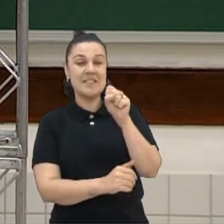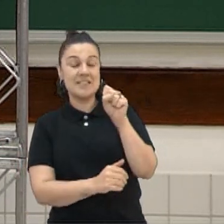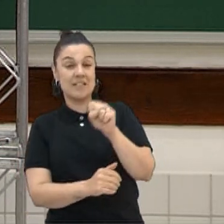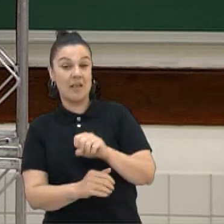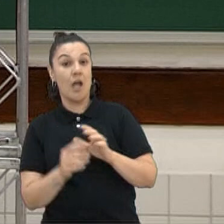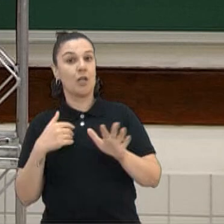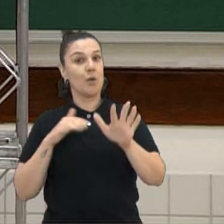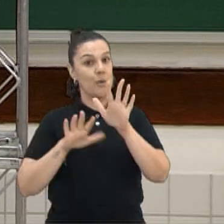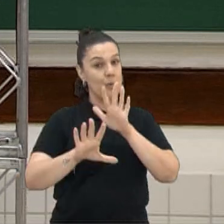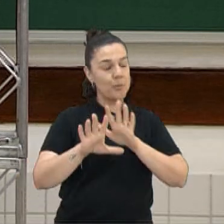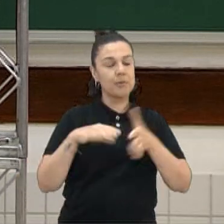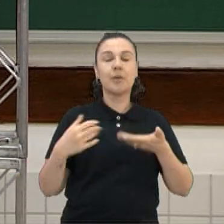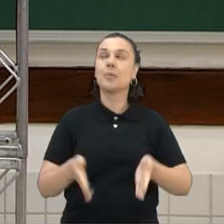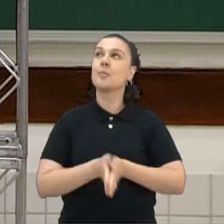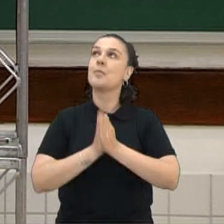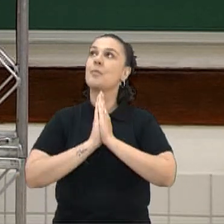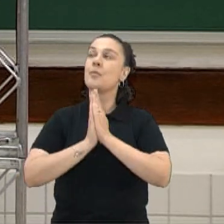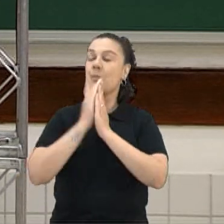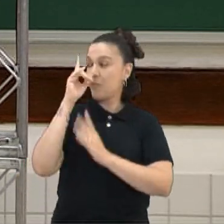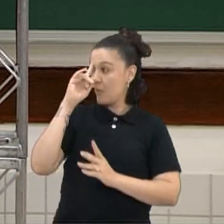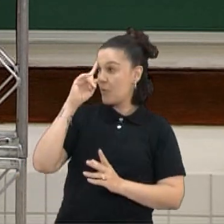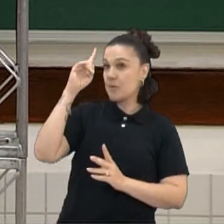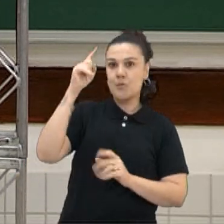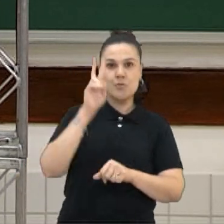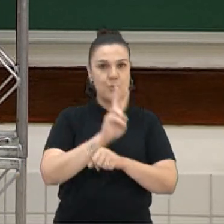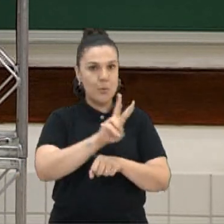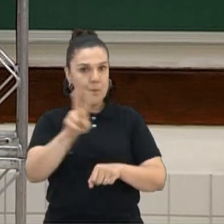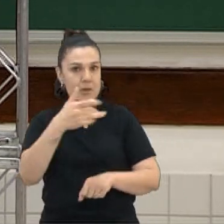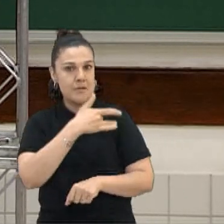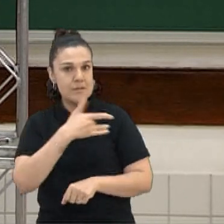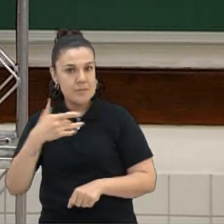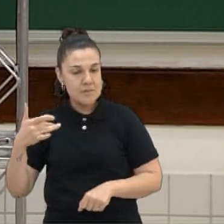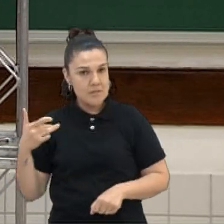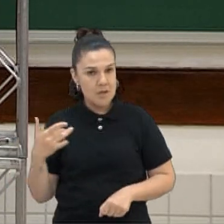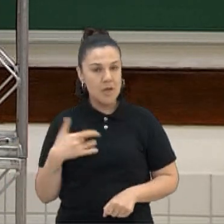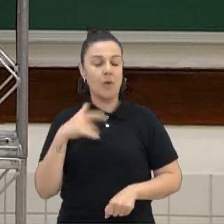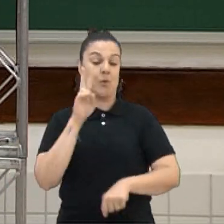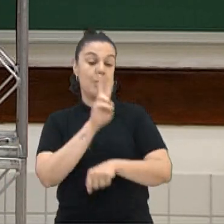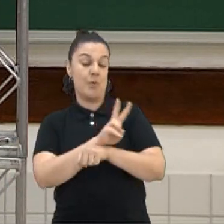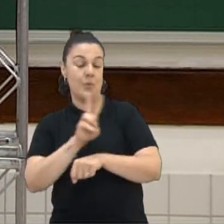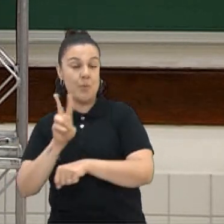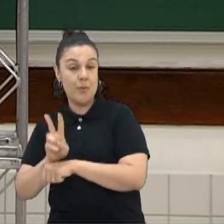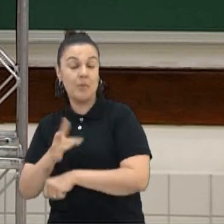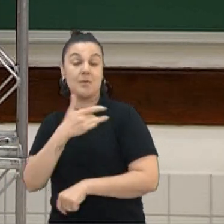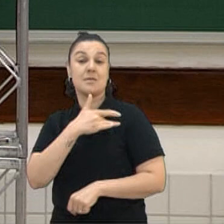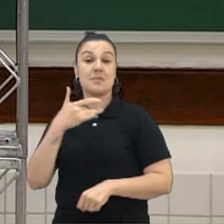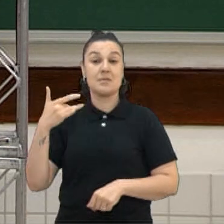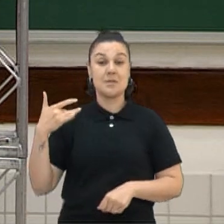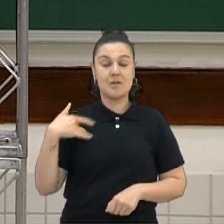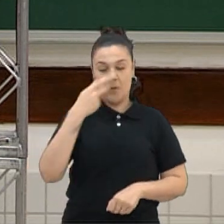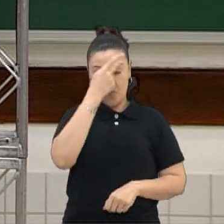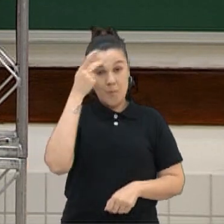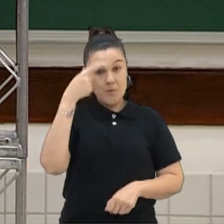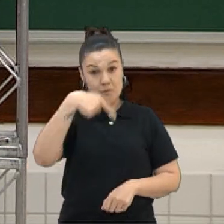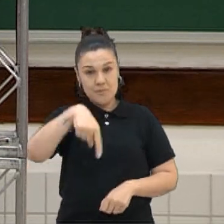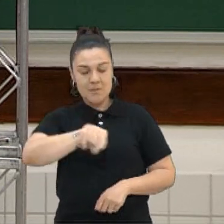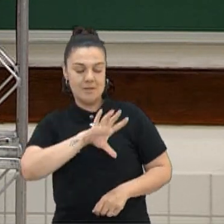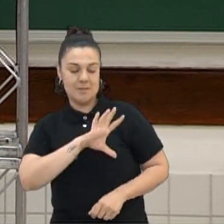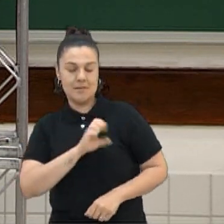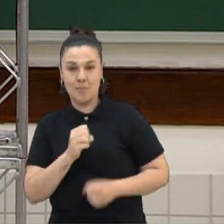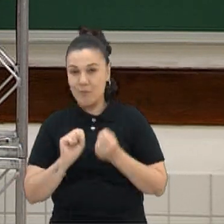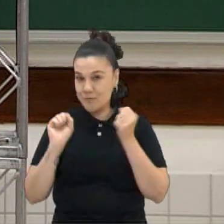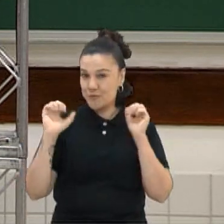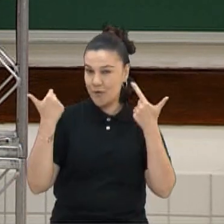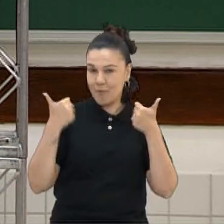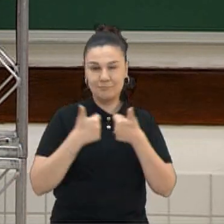ó, cuidado, pelo amor de Deus, muito cuidado, cuidem da saúde de vocês, cuidem da saúde das pessoas que vocês amam. Show de